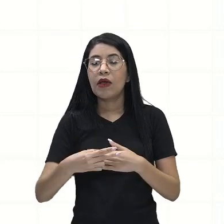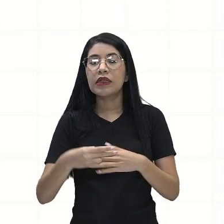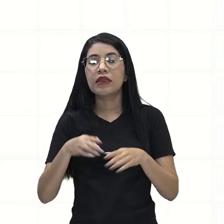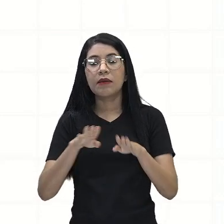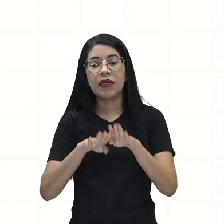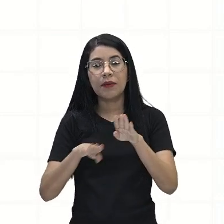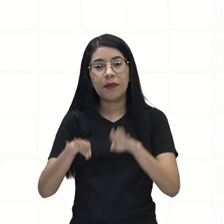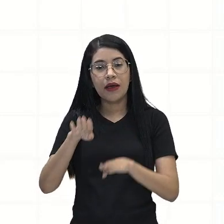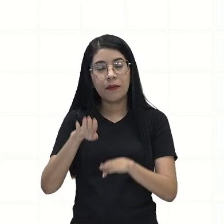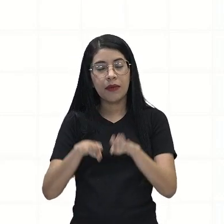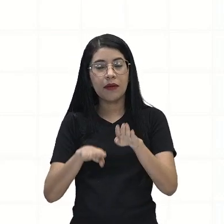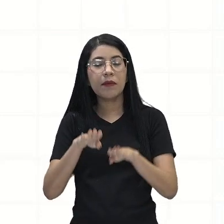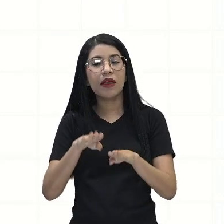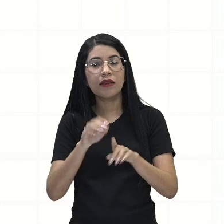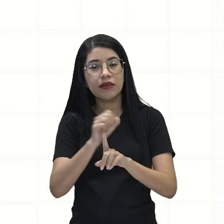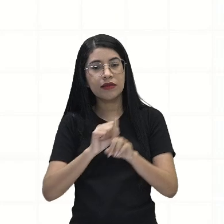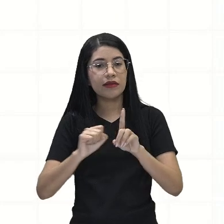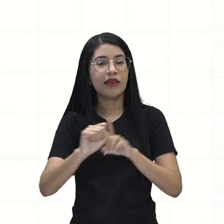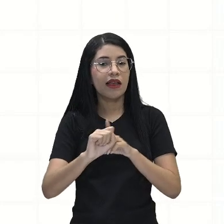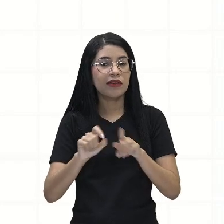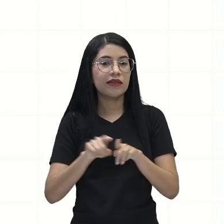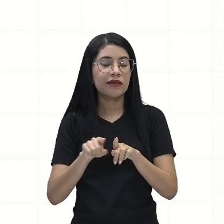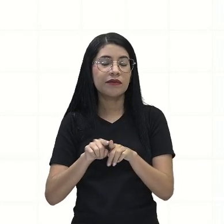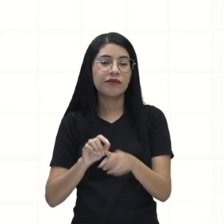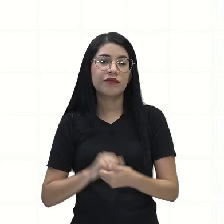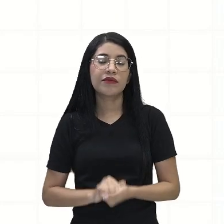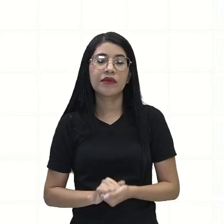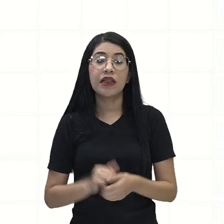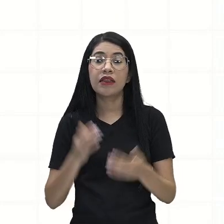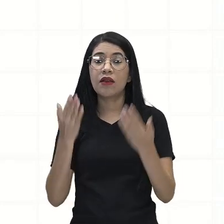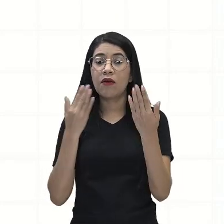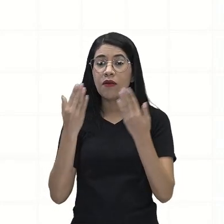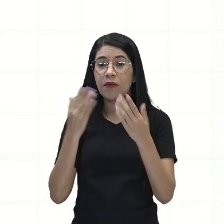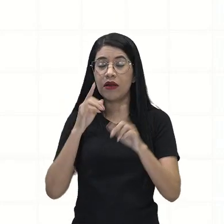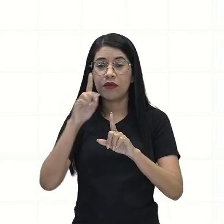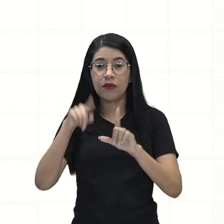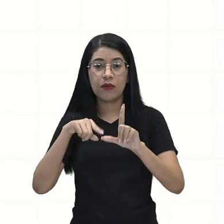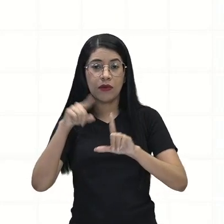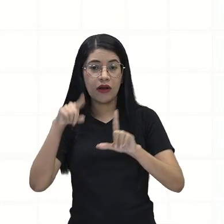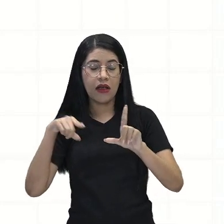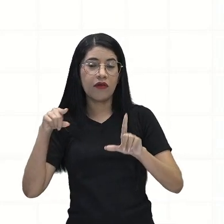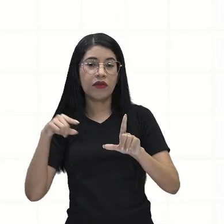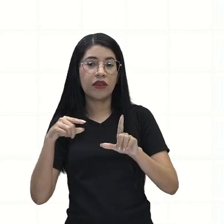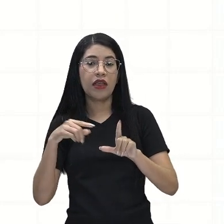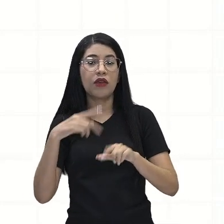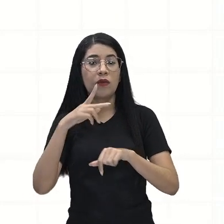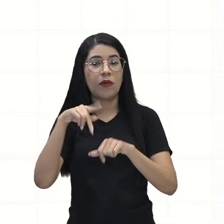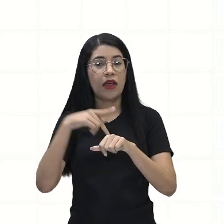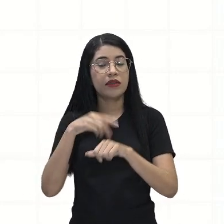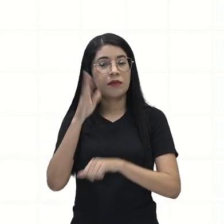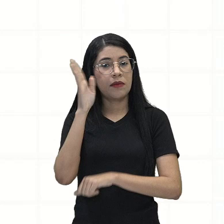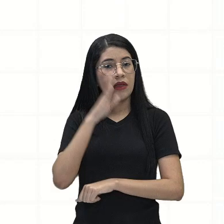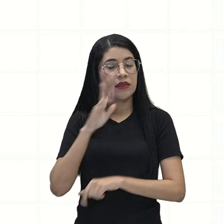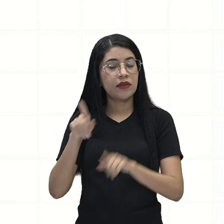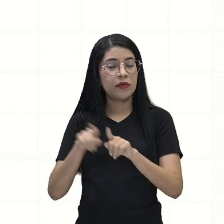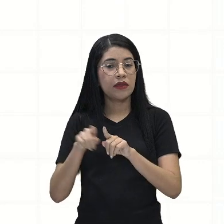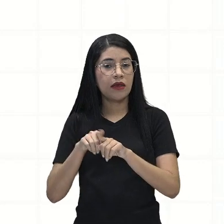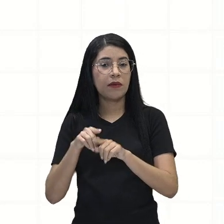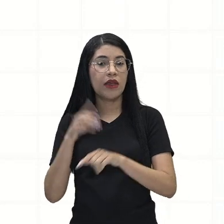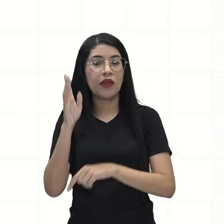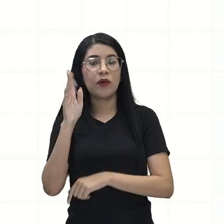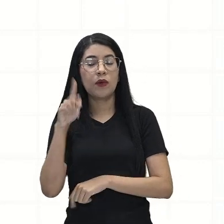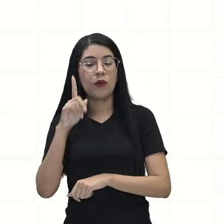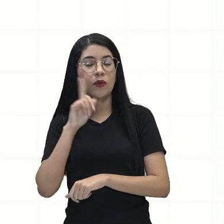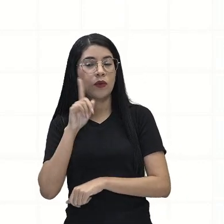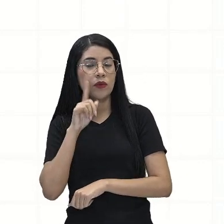né? Para a gente fazer esse comparativo, olha, no gráfico a gente tem Estados Unidos e Brasil, mas a gente fez o comparativo também com a Europa, olha,